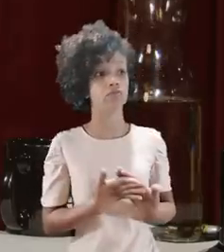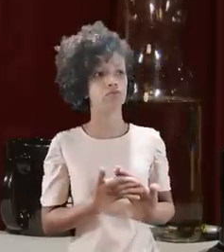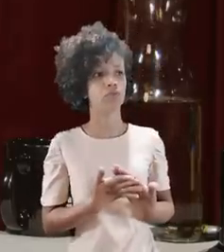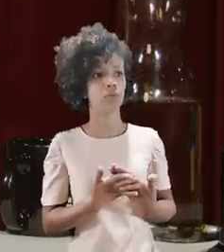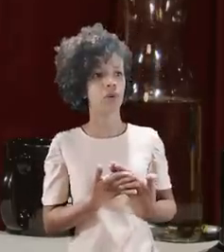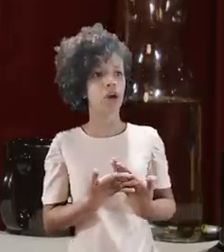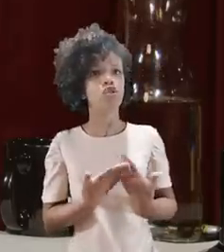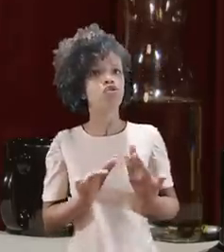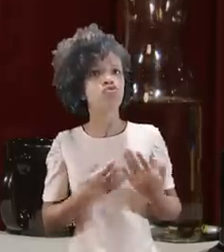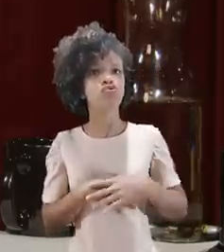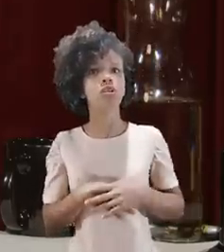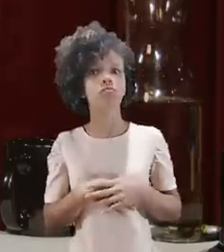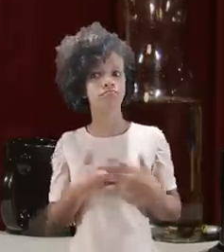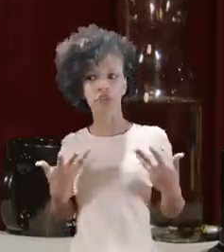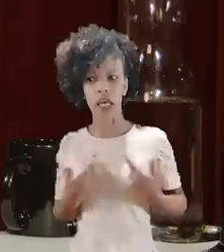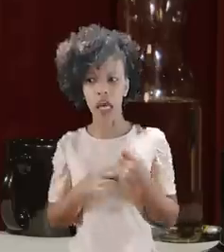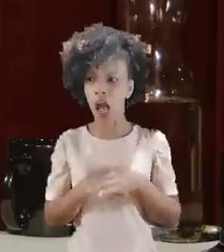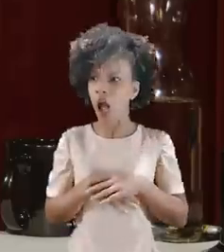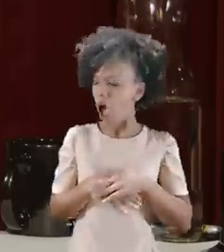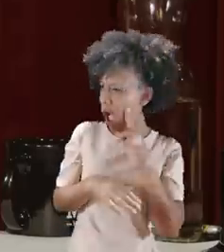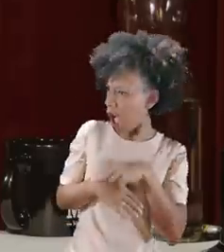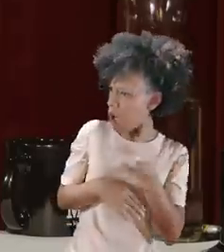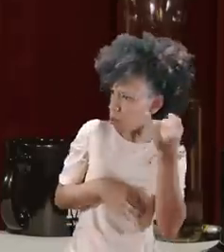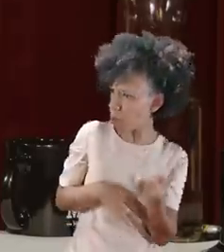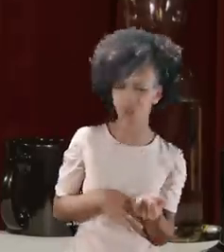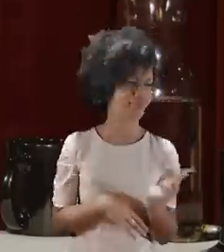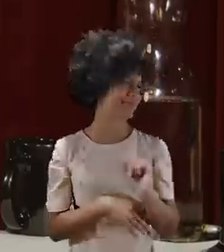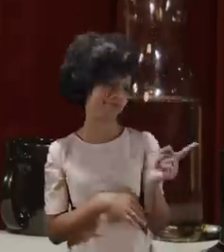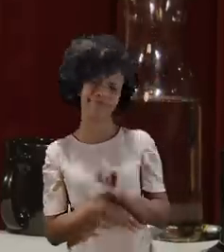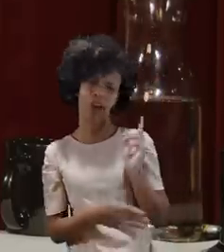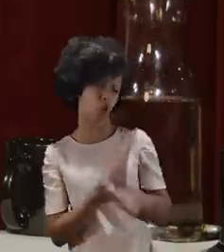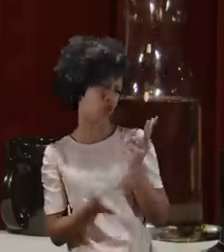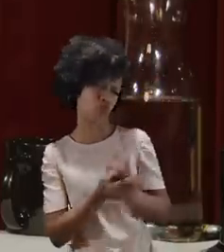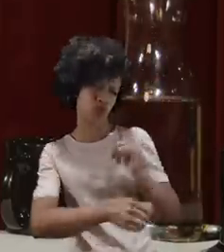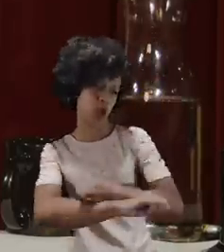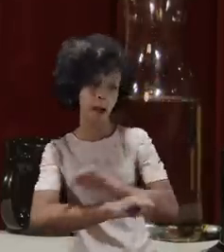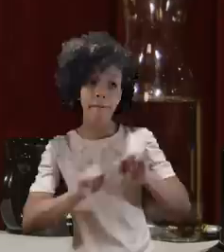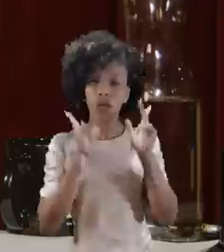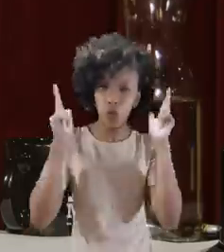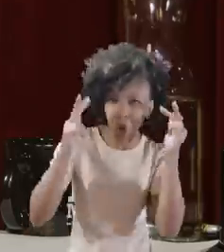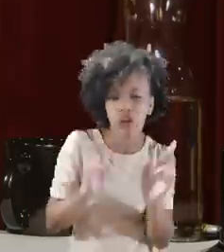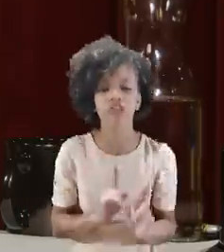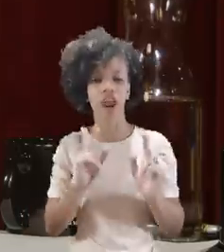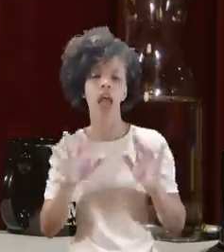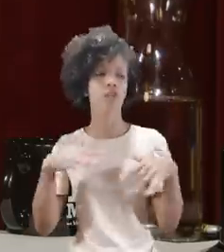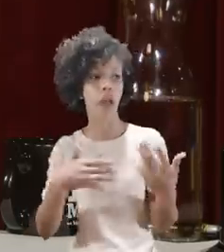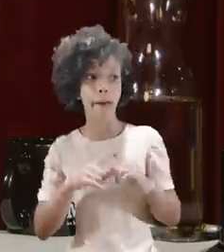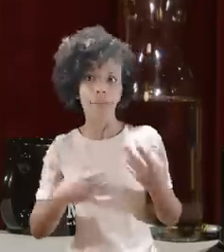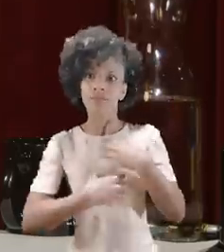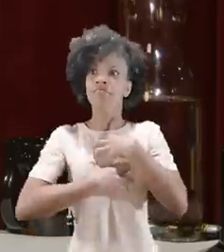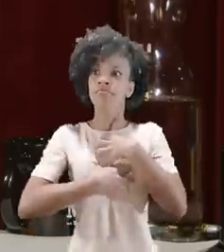situação de pessoas comentários e emagreceu não emagrecimento a mesma coisa é que realmente o corte de uma diferenciada tal